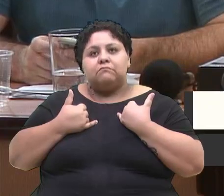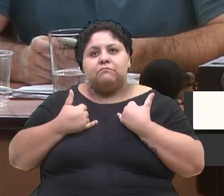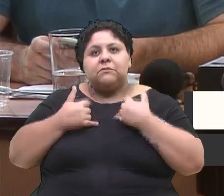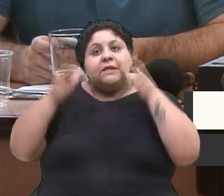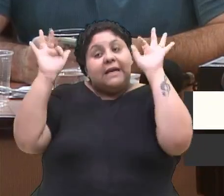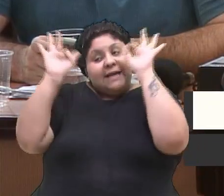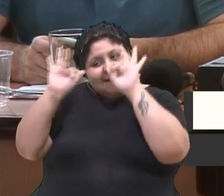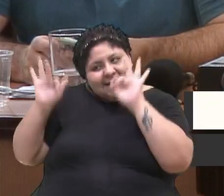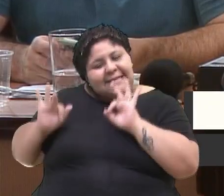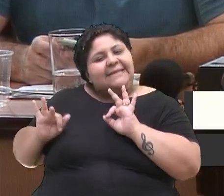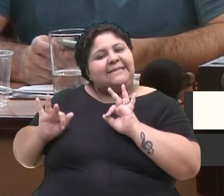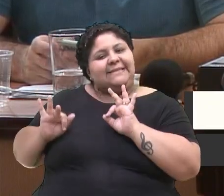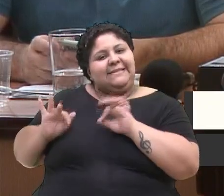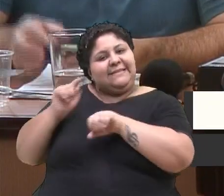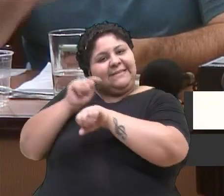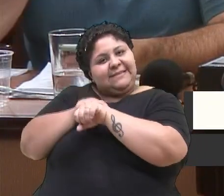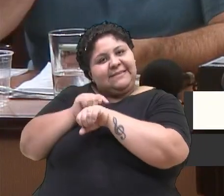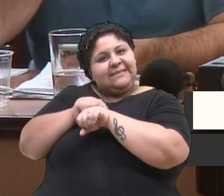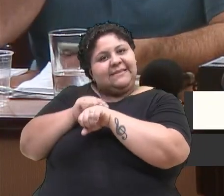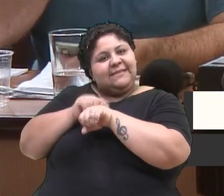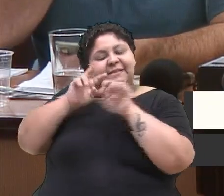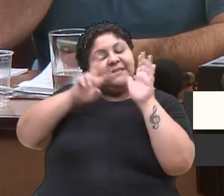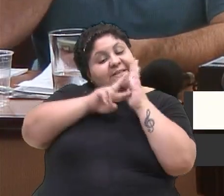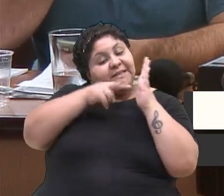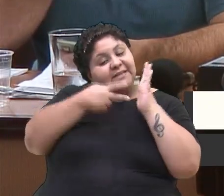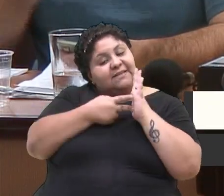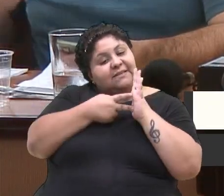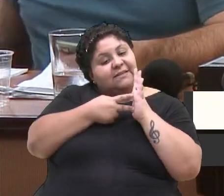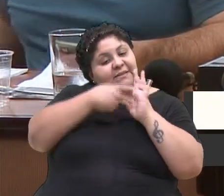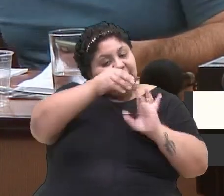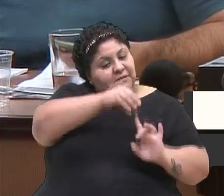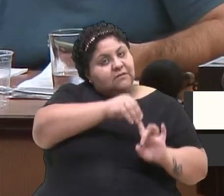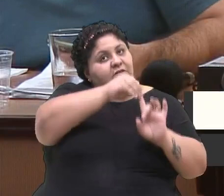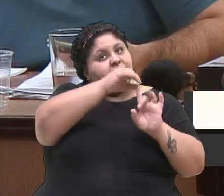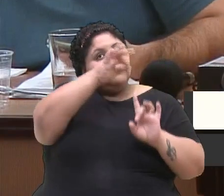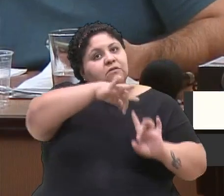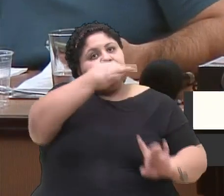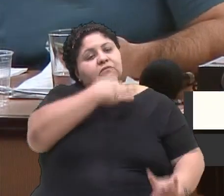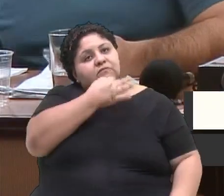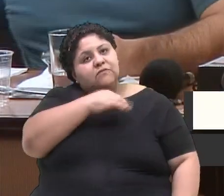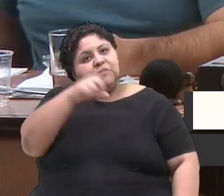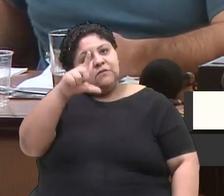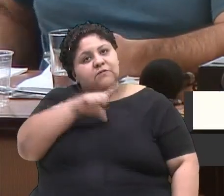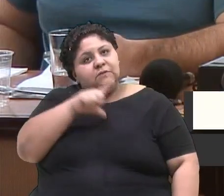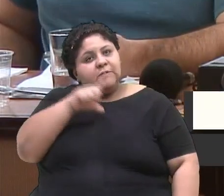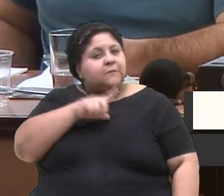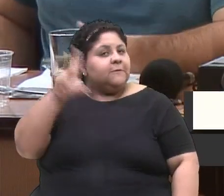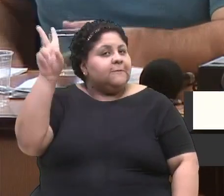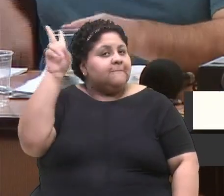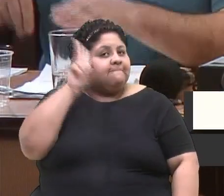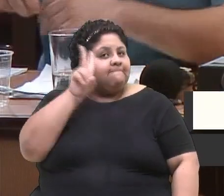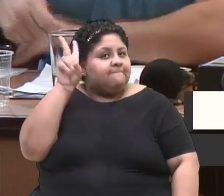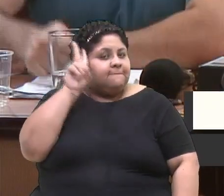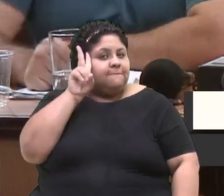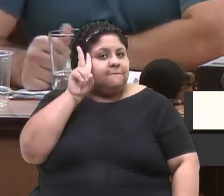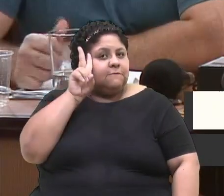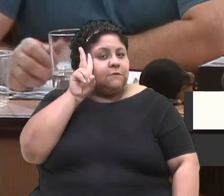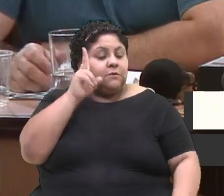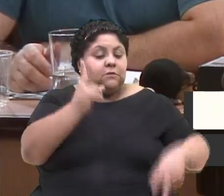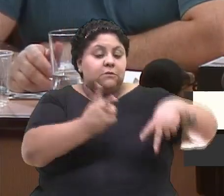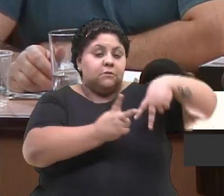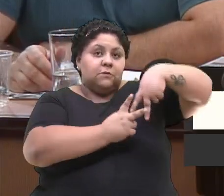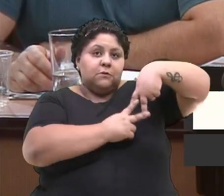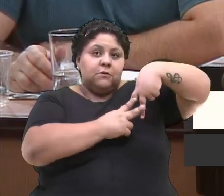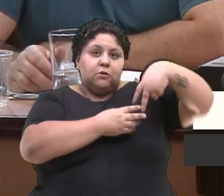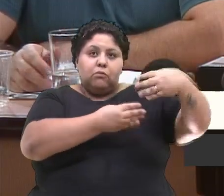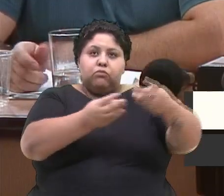alegria, um momento significativo, principalmente Caxias do Sul, que tem uma história maçônica muito